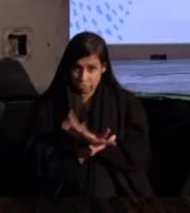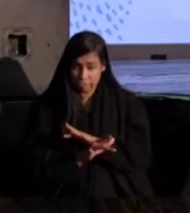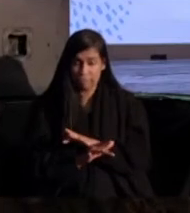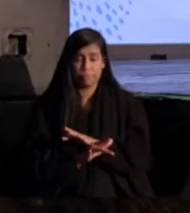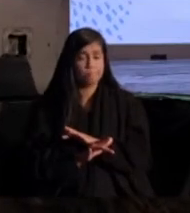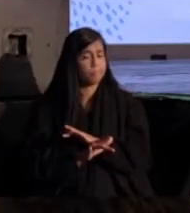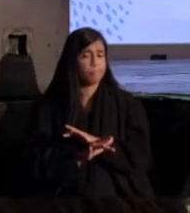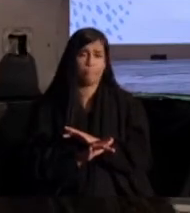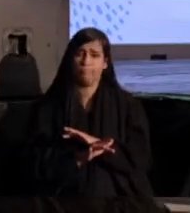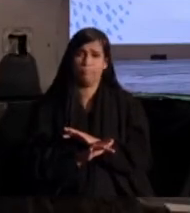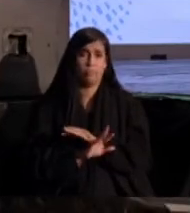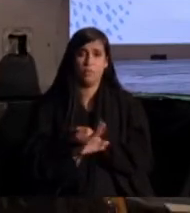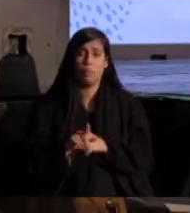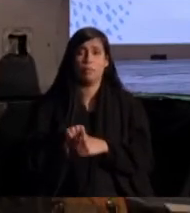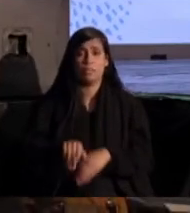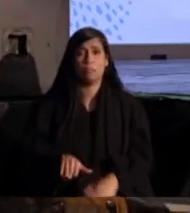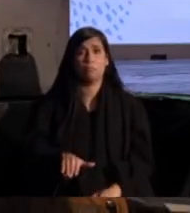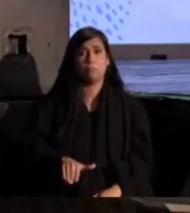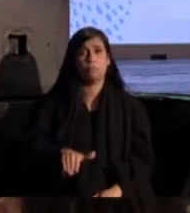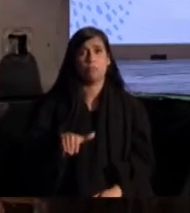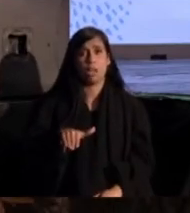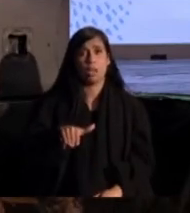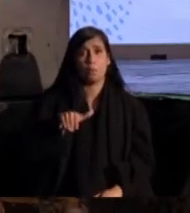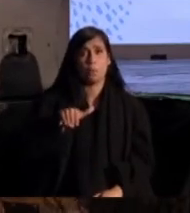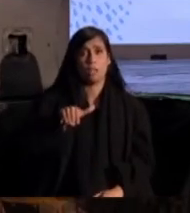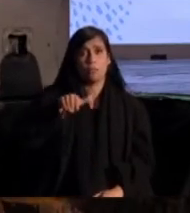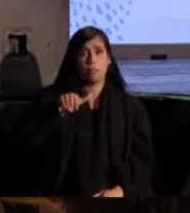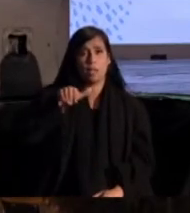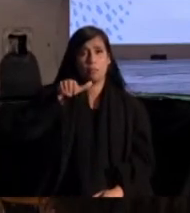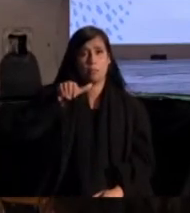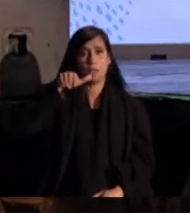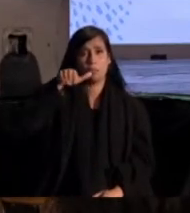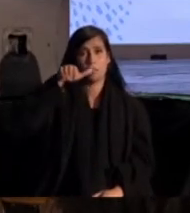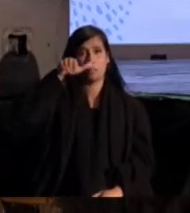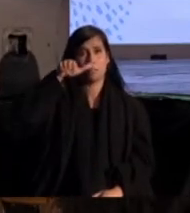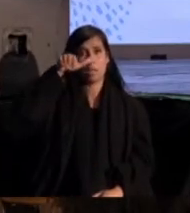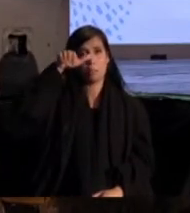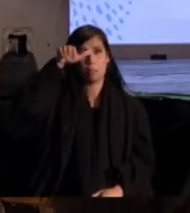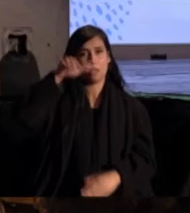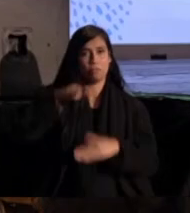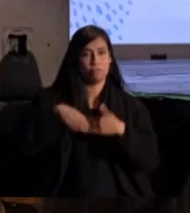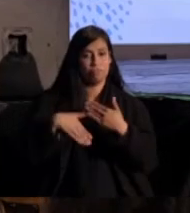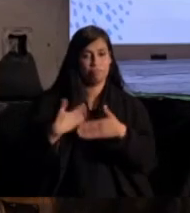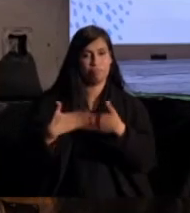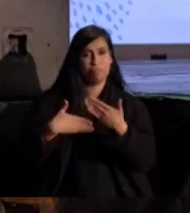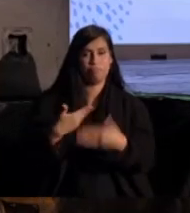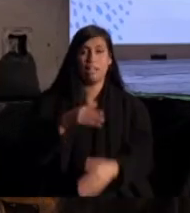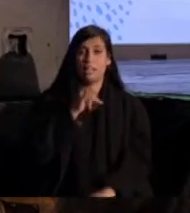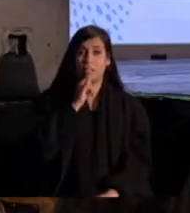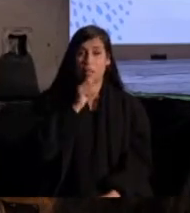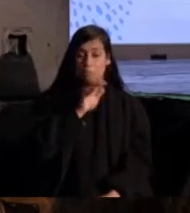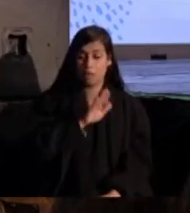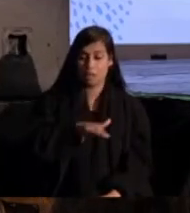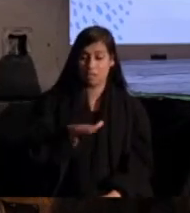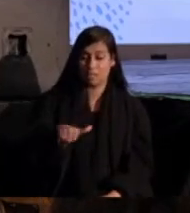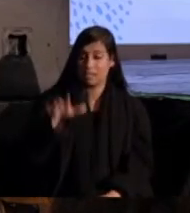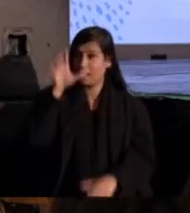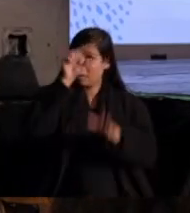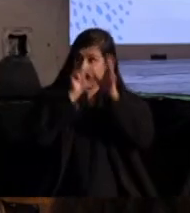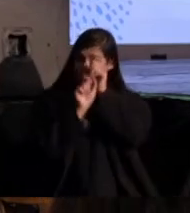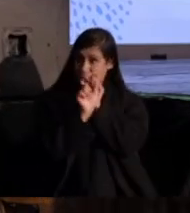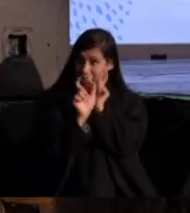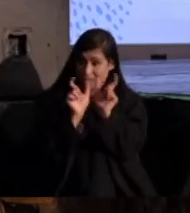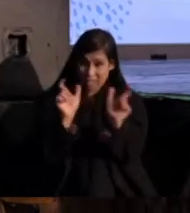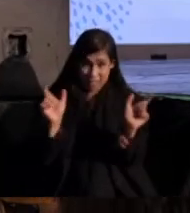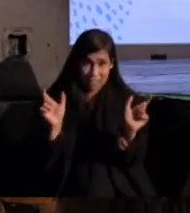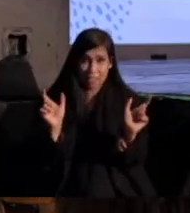terá que ser disciplinarizada. As crianças logo aprendem as boas palavras, as